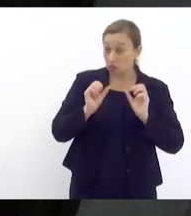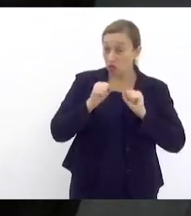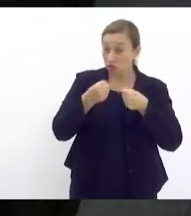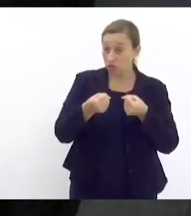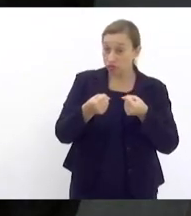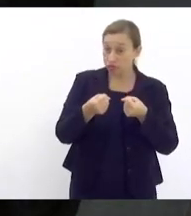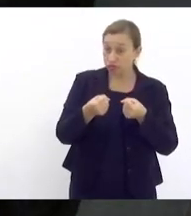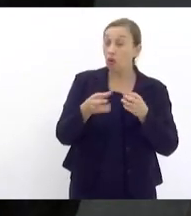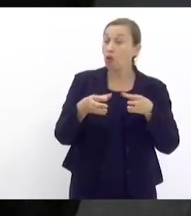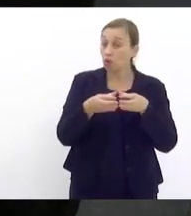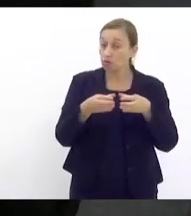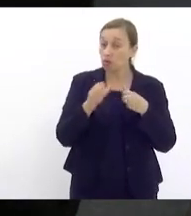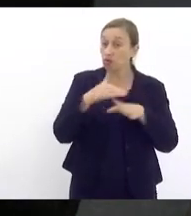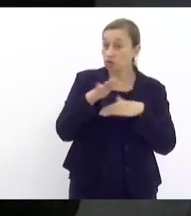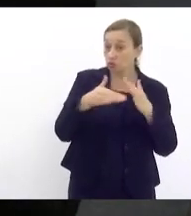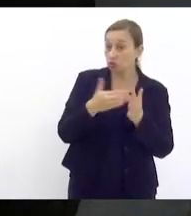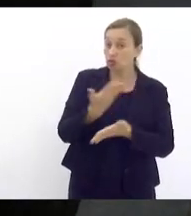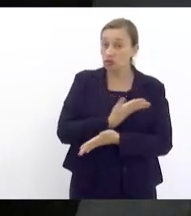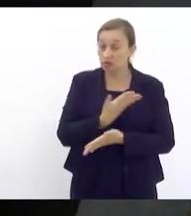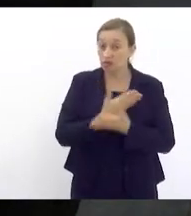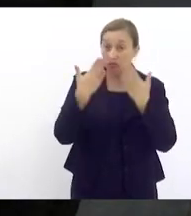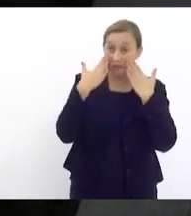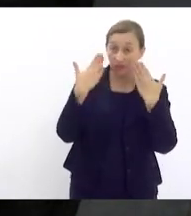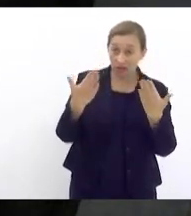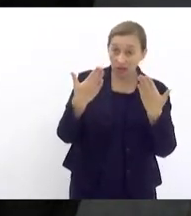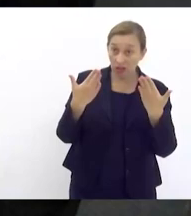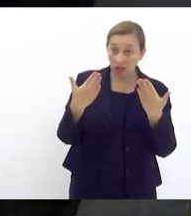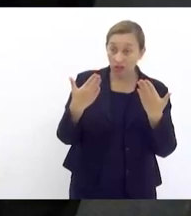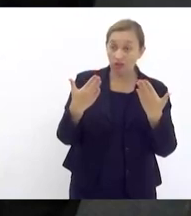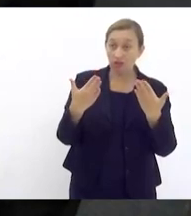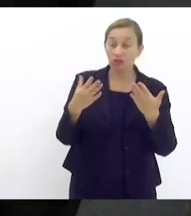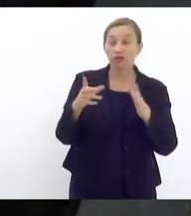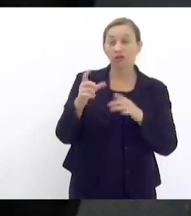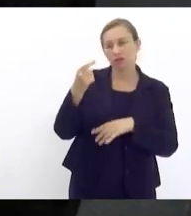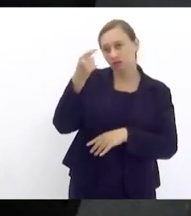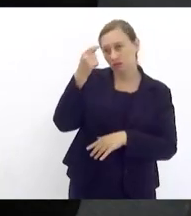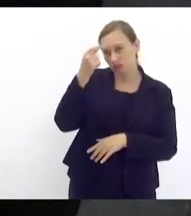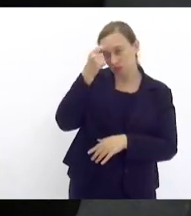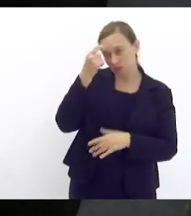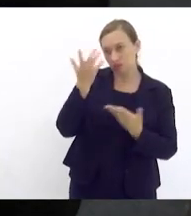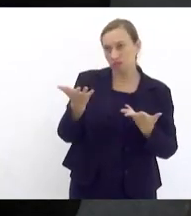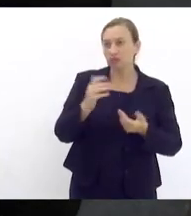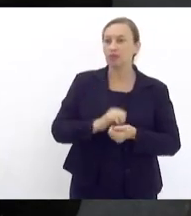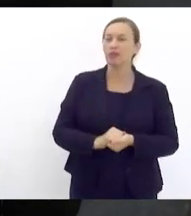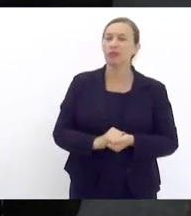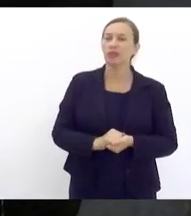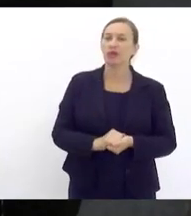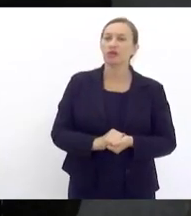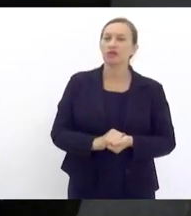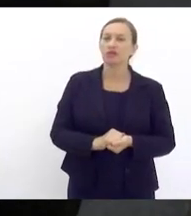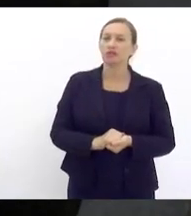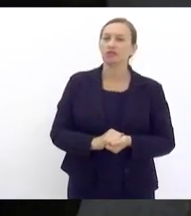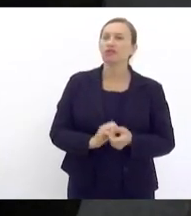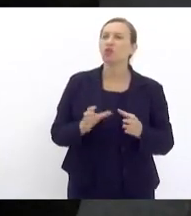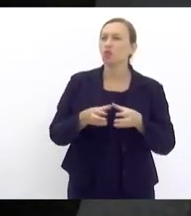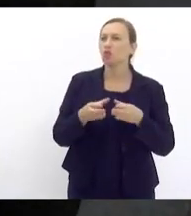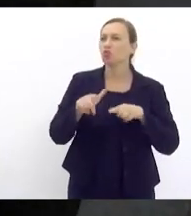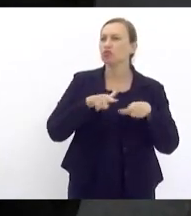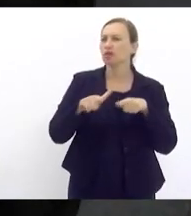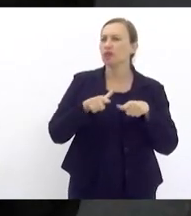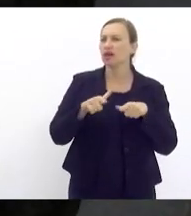ou a comissão a todos os colegas apresentarem em consenso acho que da força a medida nós temos é do grupo de